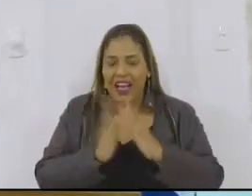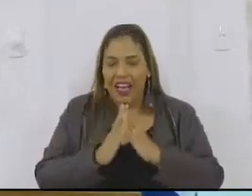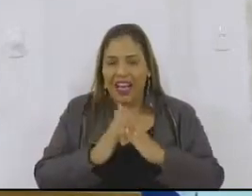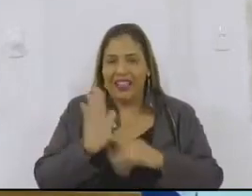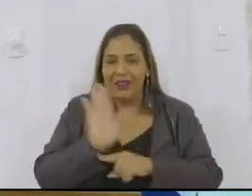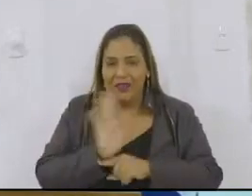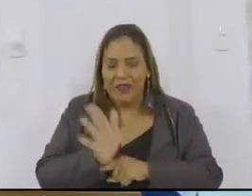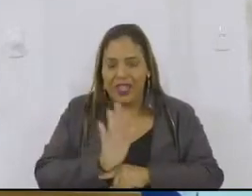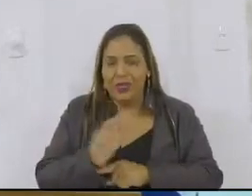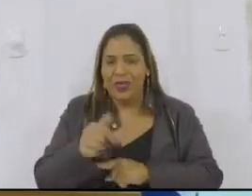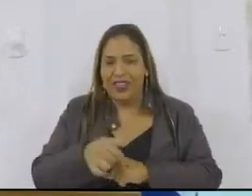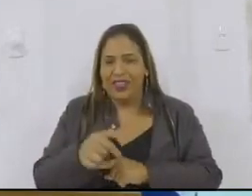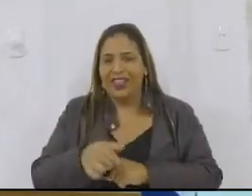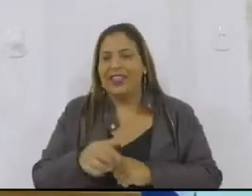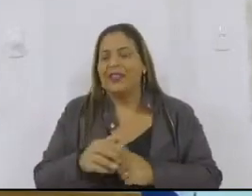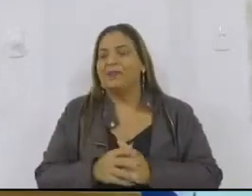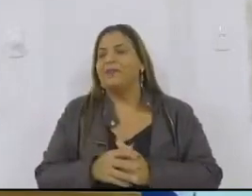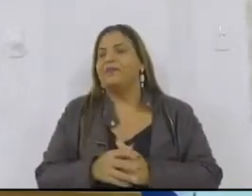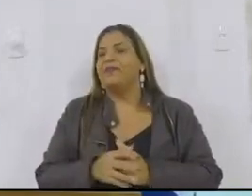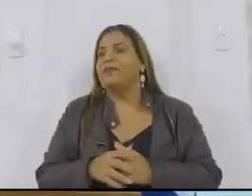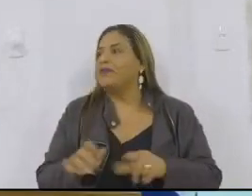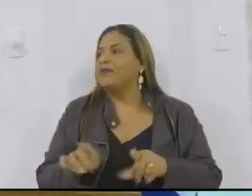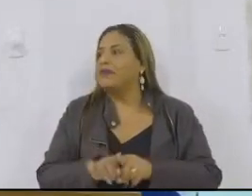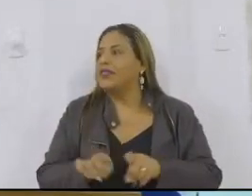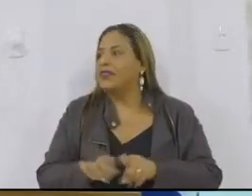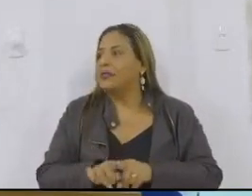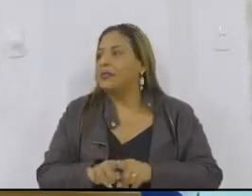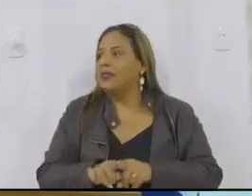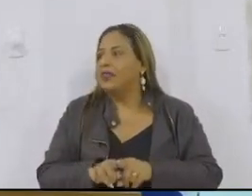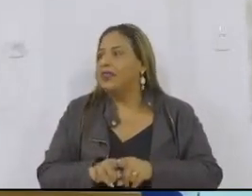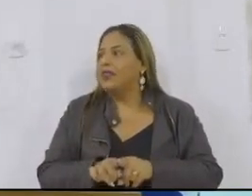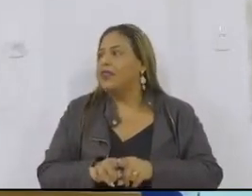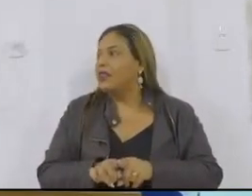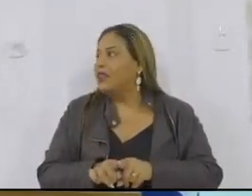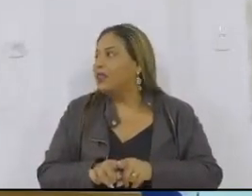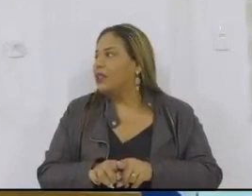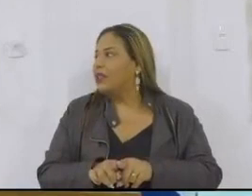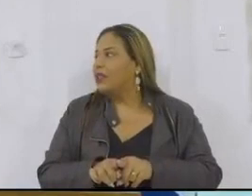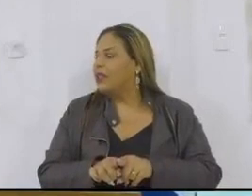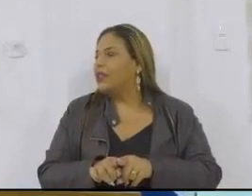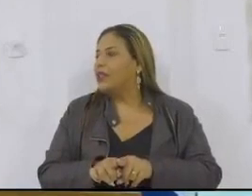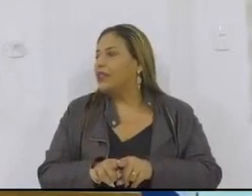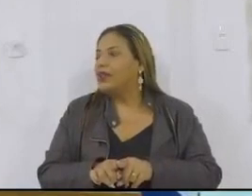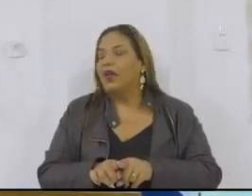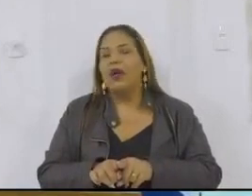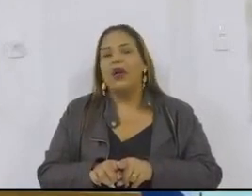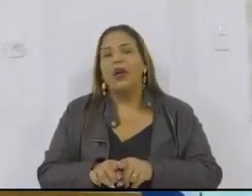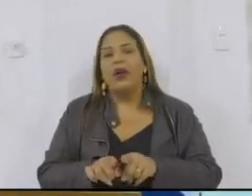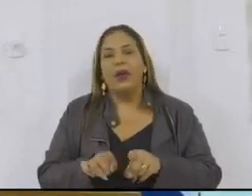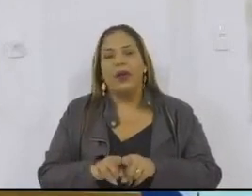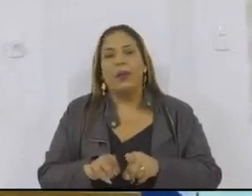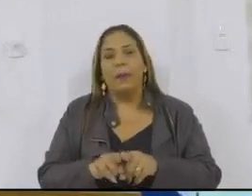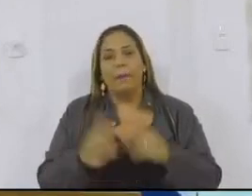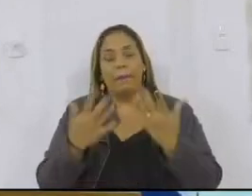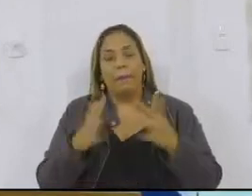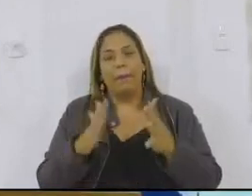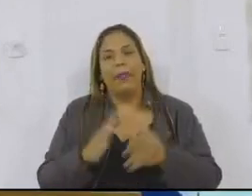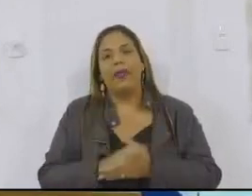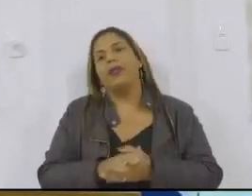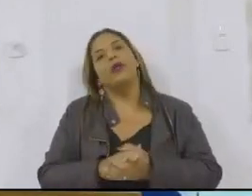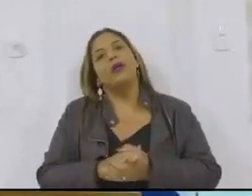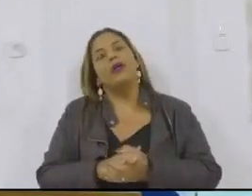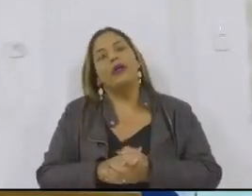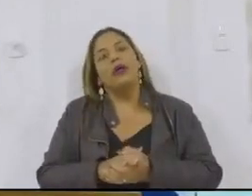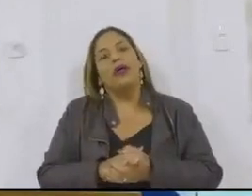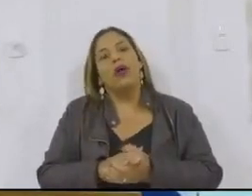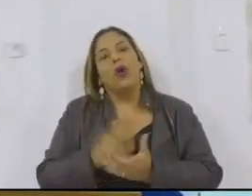inaugurada no município. Também destaco a presença do prefeito Rodrigo Medeiros e da primeira-dama Vanessa Medeiros nesse evento que ocorreu